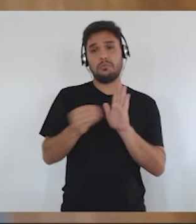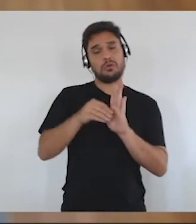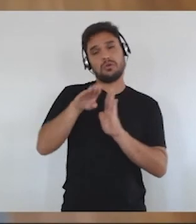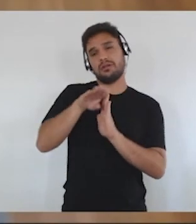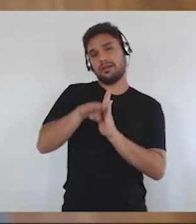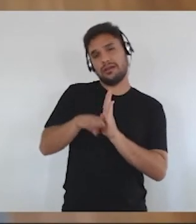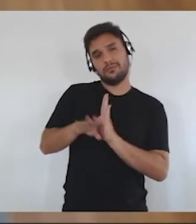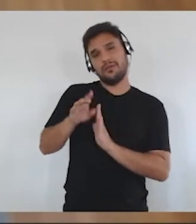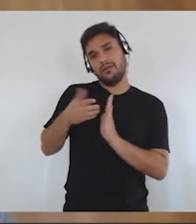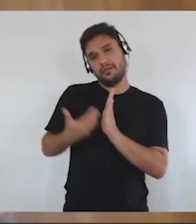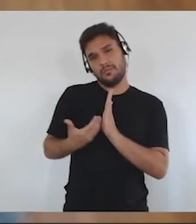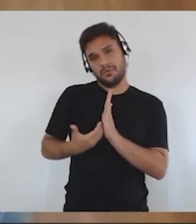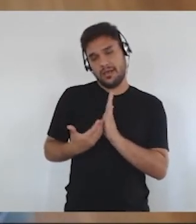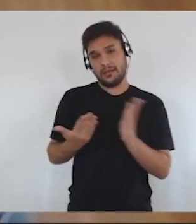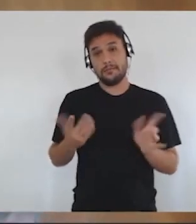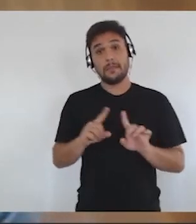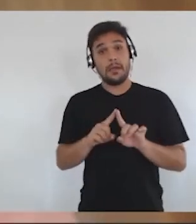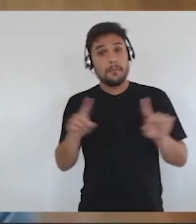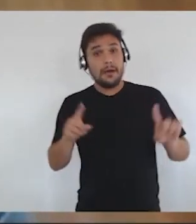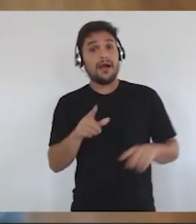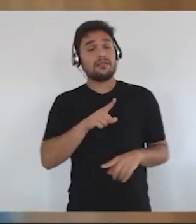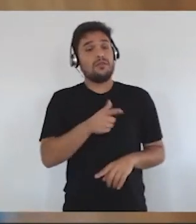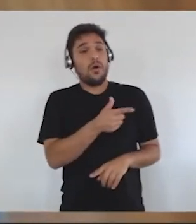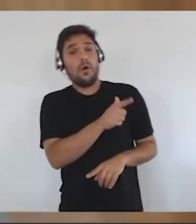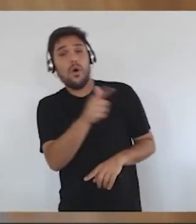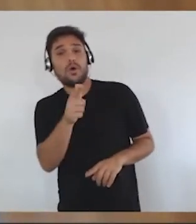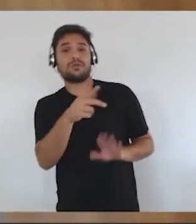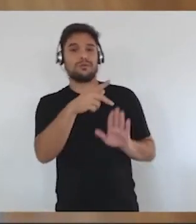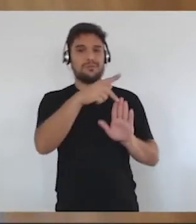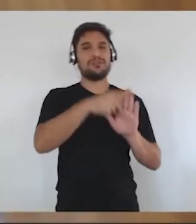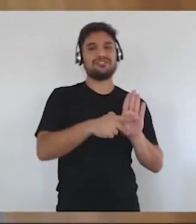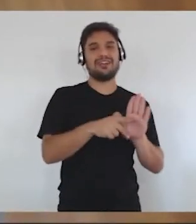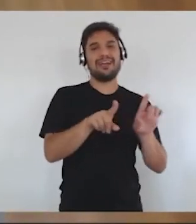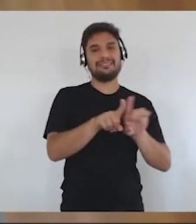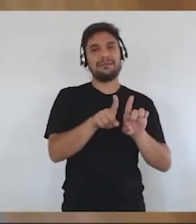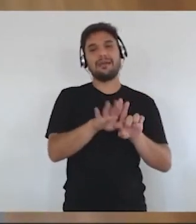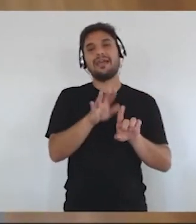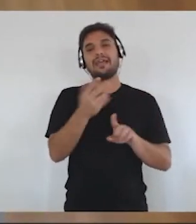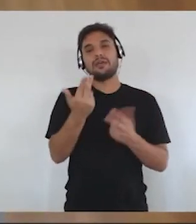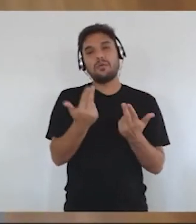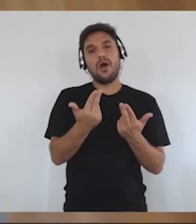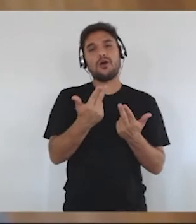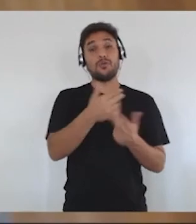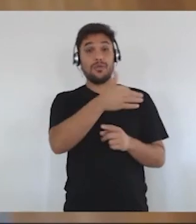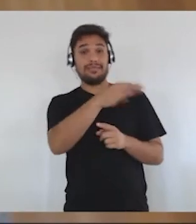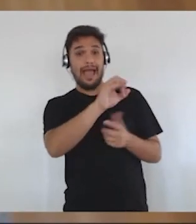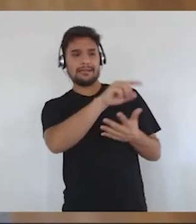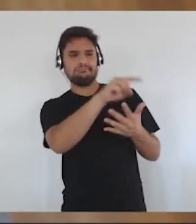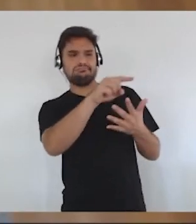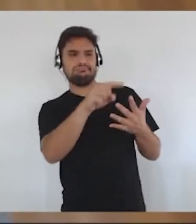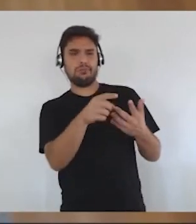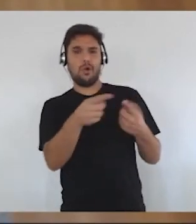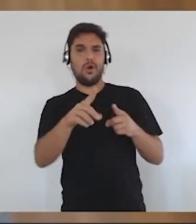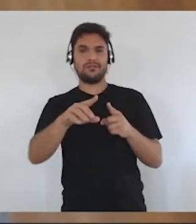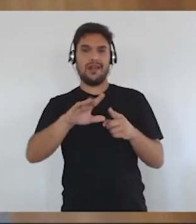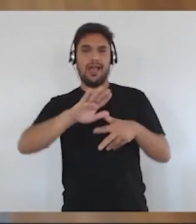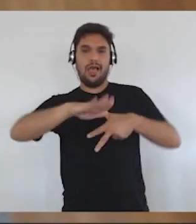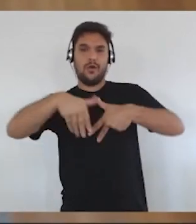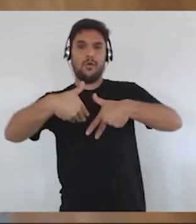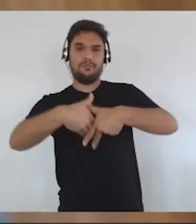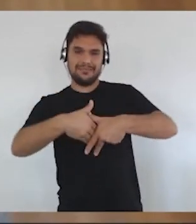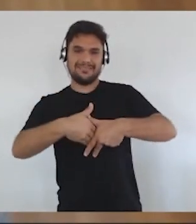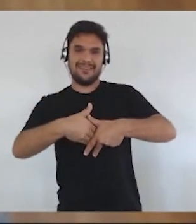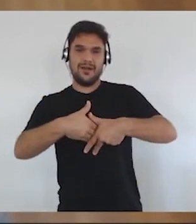da Câmara dos Deputados. Houve outras iniciativas também em relação a isso, como foi nas 10 medidas anticorrupção, em que foi